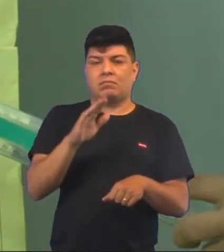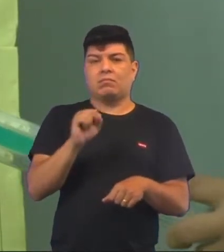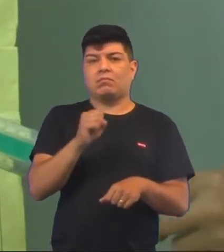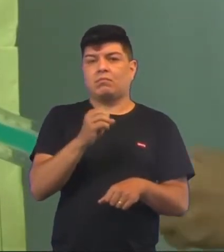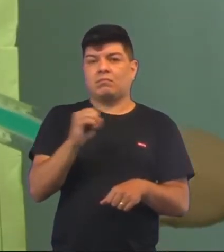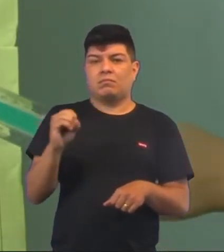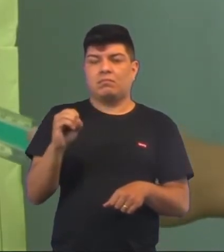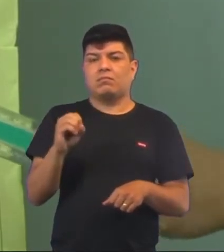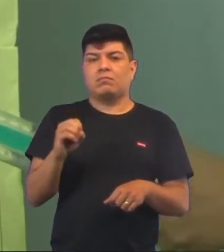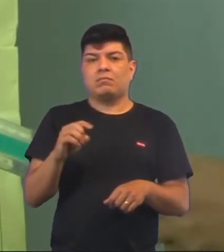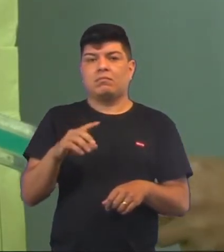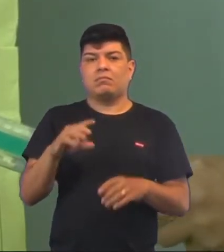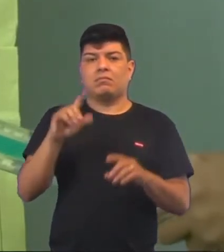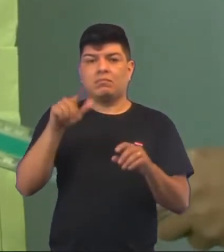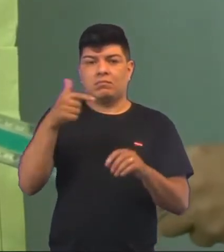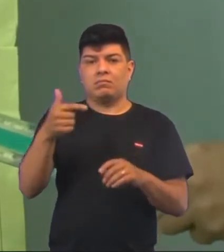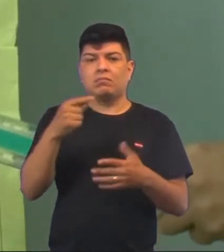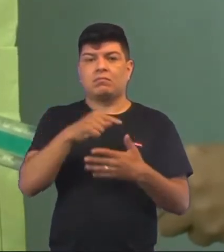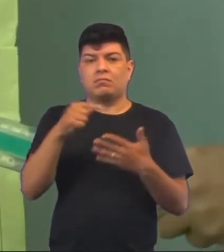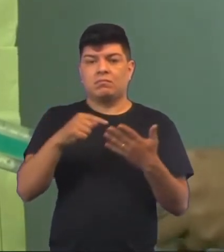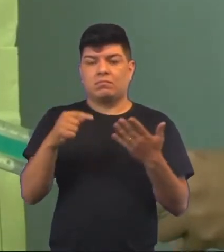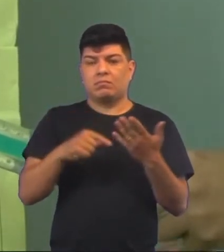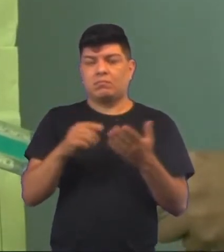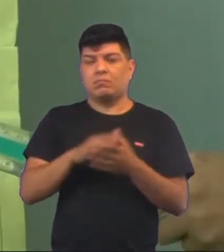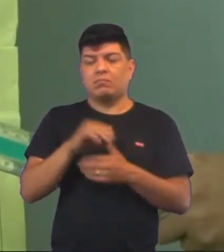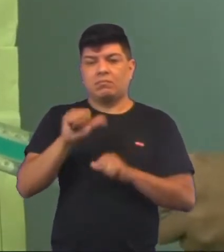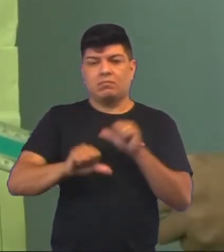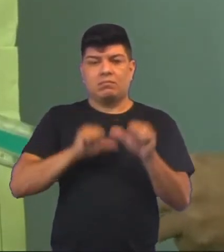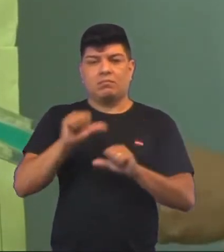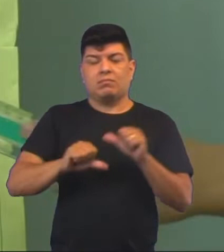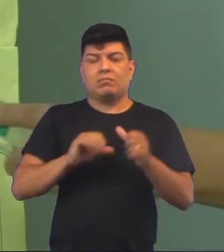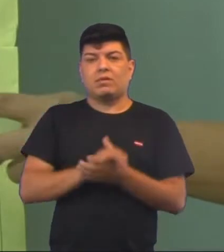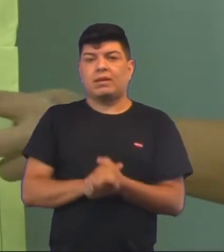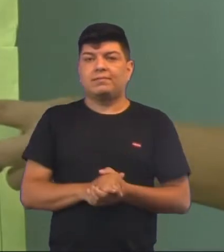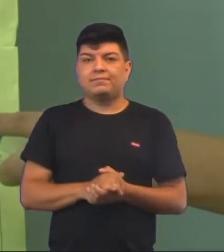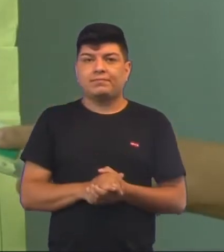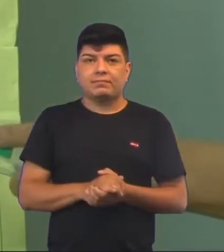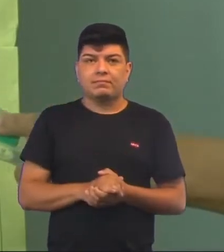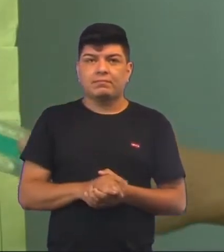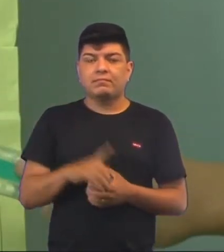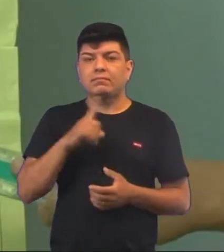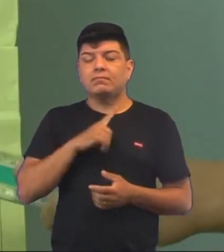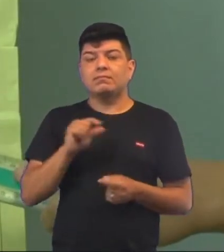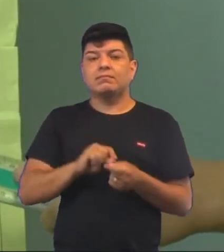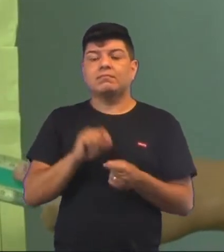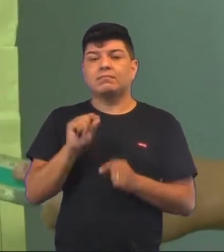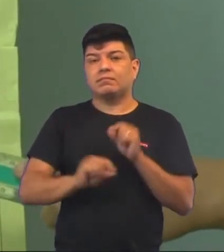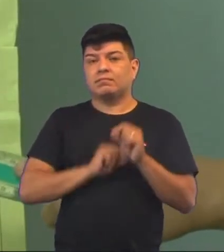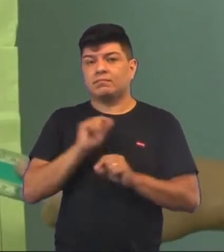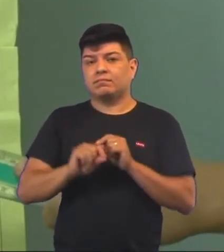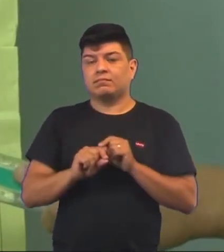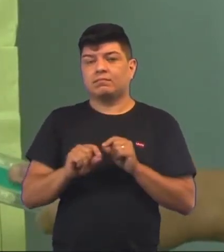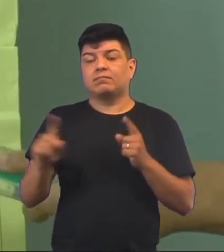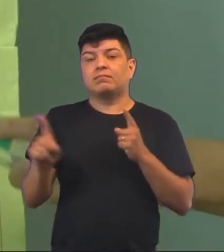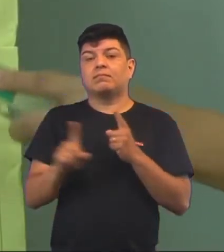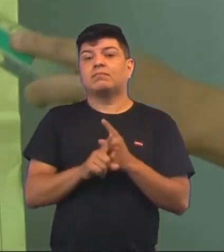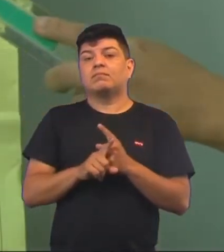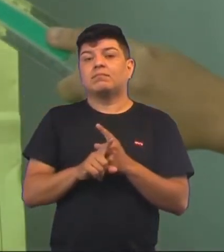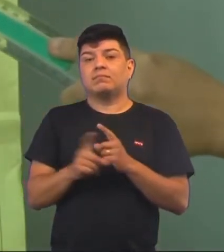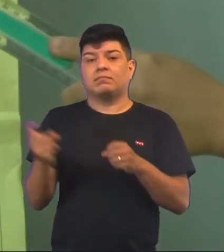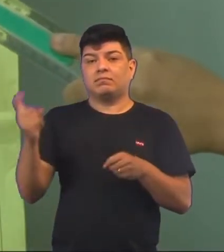de 800. E as alternativas, elas estão se modificando. É claro que eu tenho que fazer o quê para identificar a informação